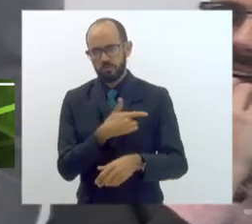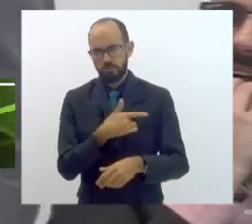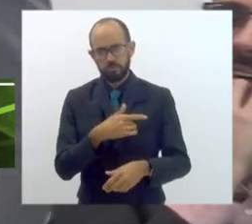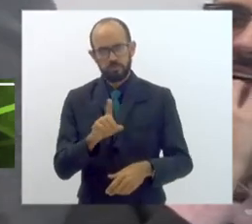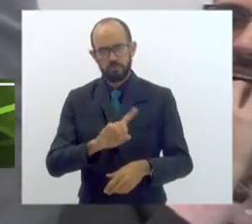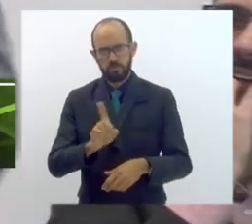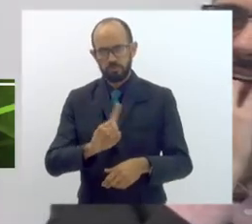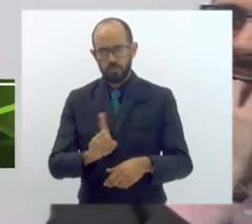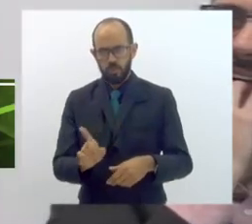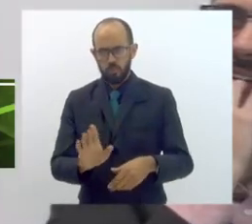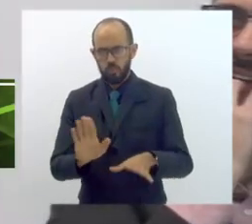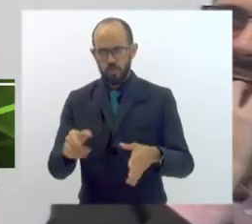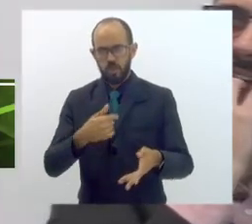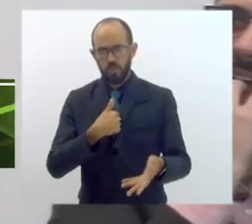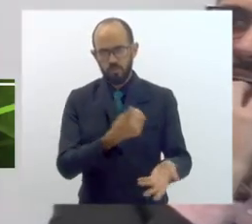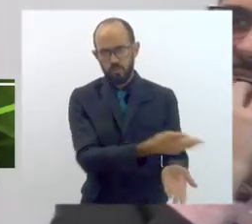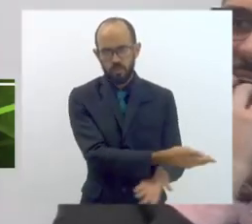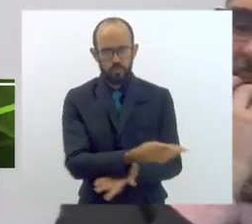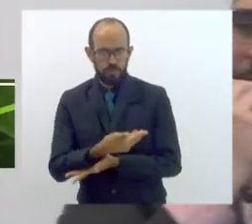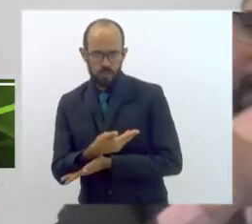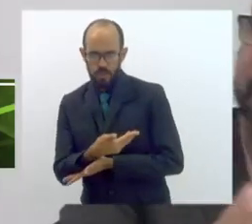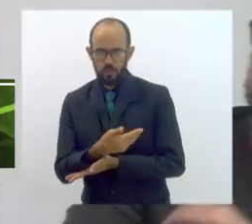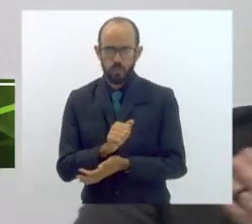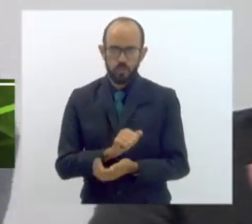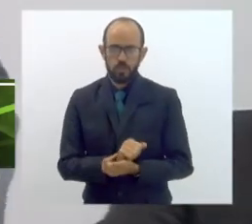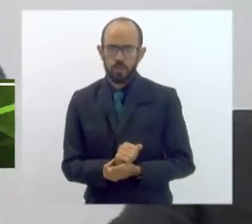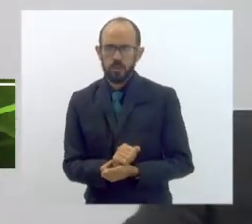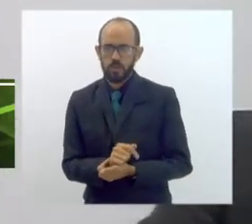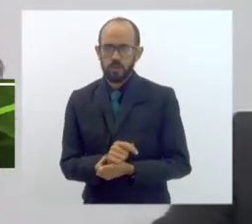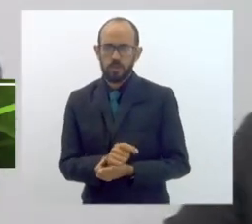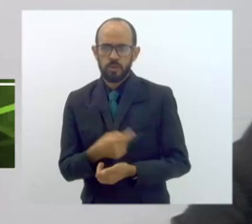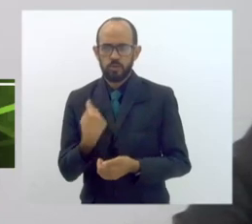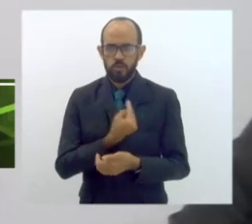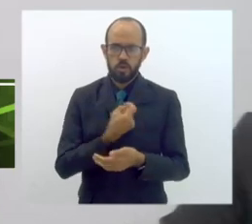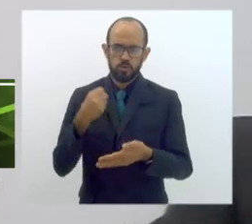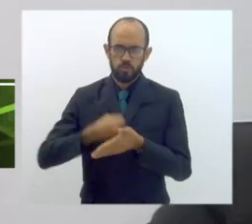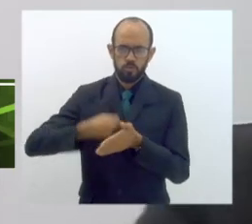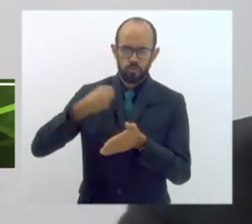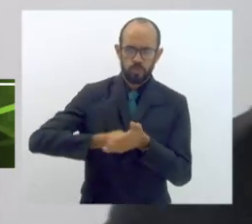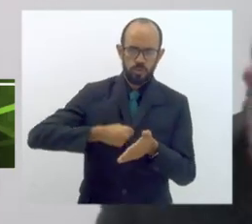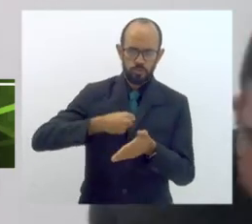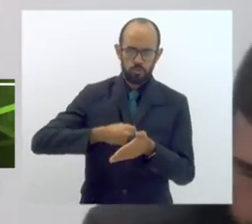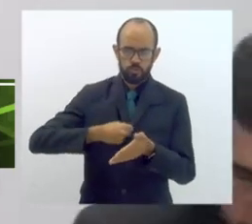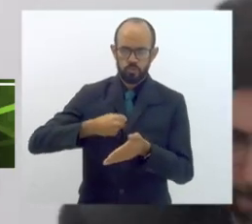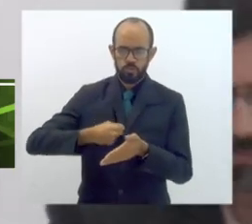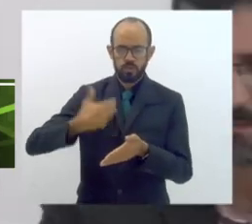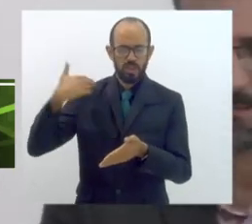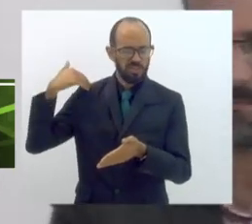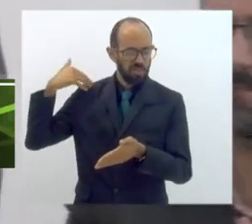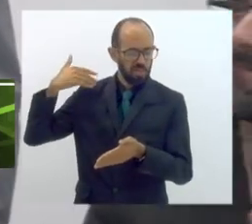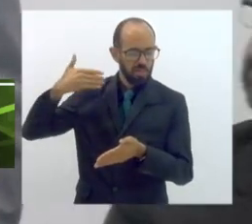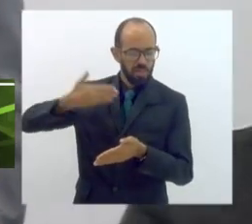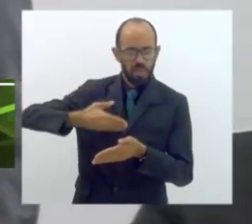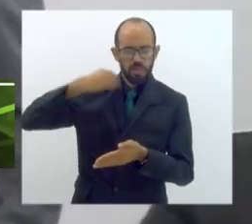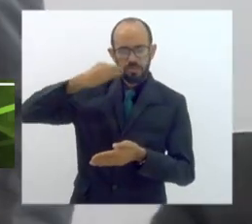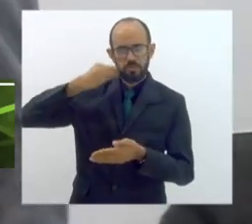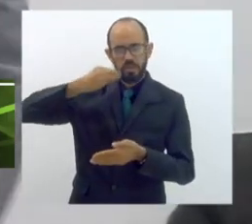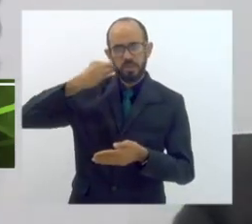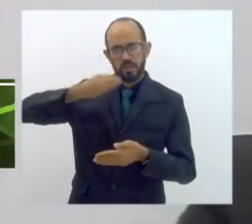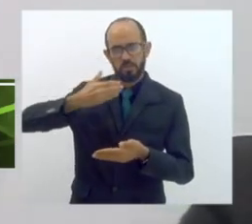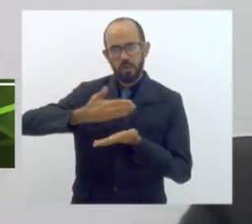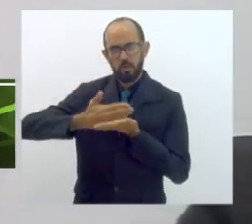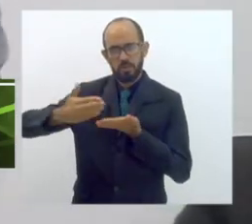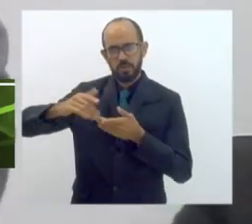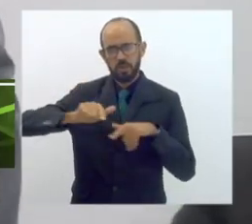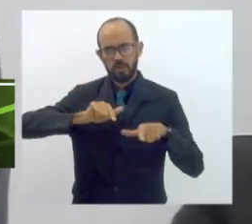fui convidado, numa conversa com o Ezio. E a gente que luta, que vem de longe, que para começar a trabalhar, igual